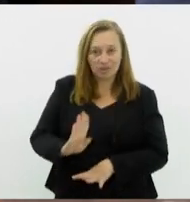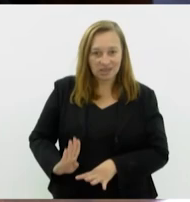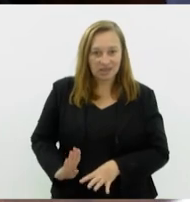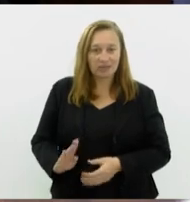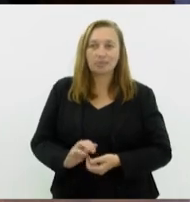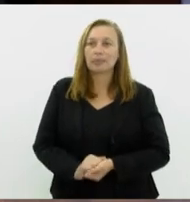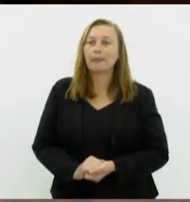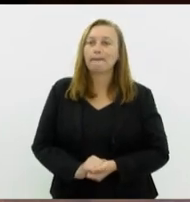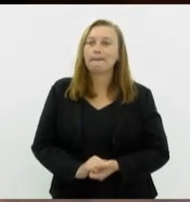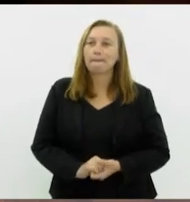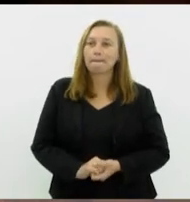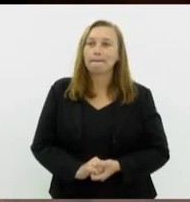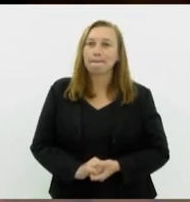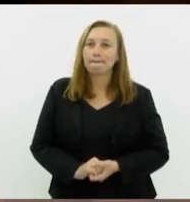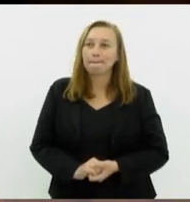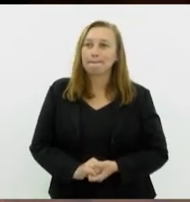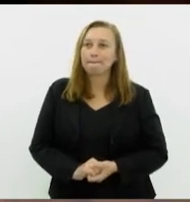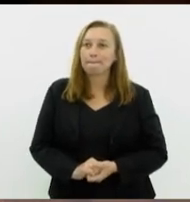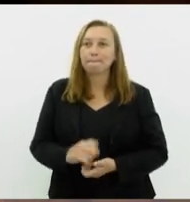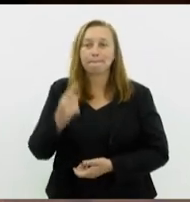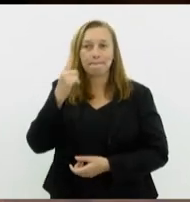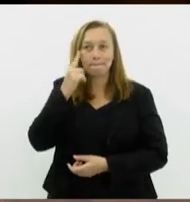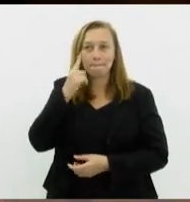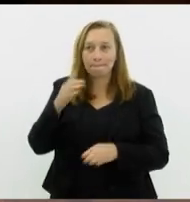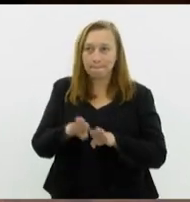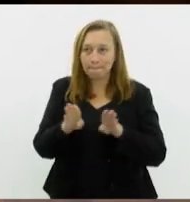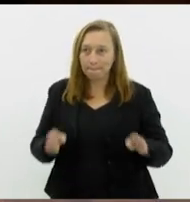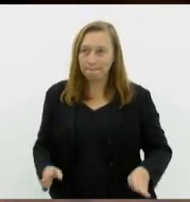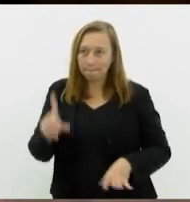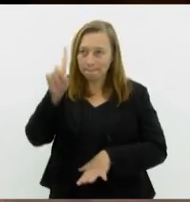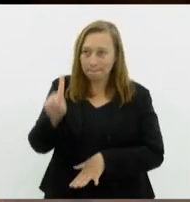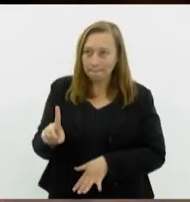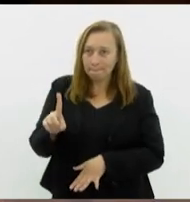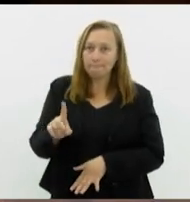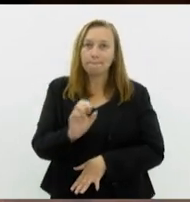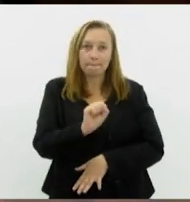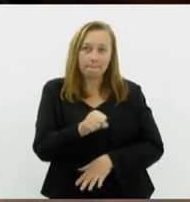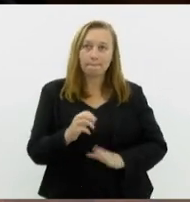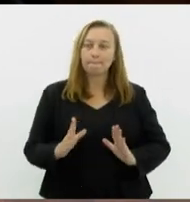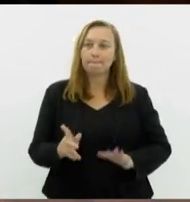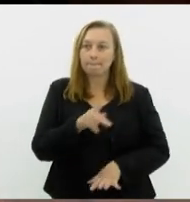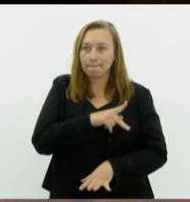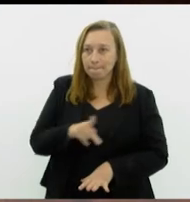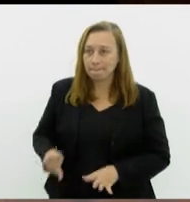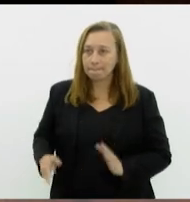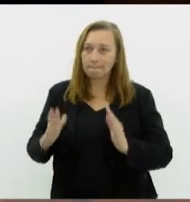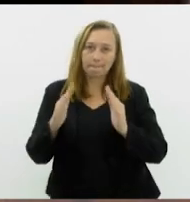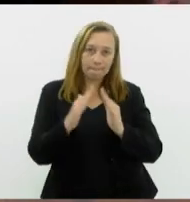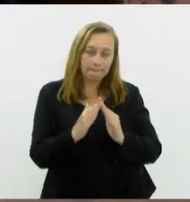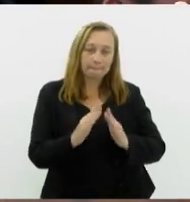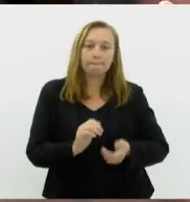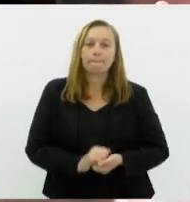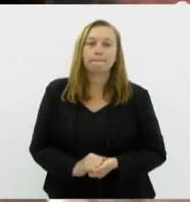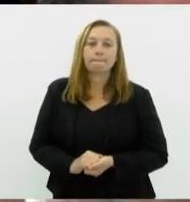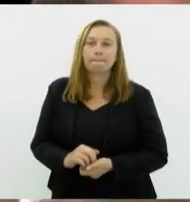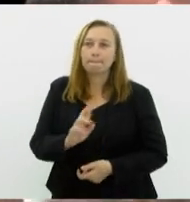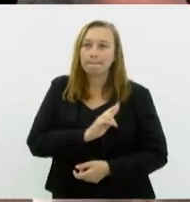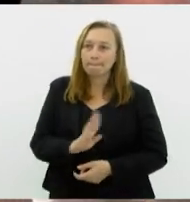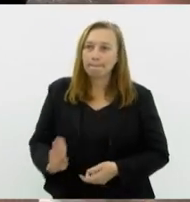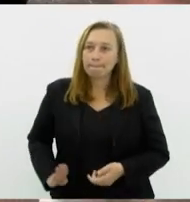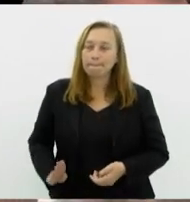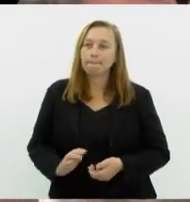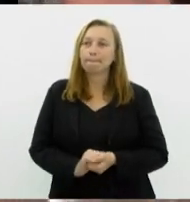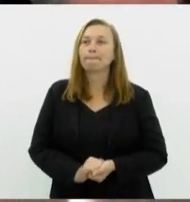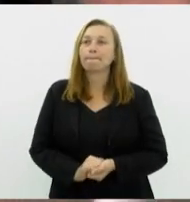Bacelar. Pensei que era da mesa diretora, mas é do presidente da casa, deputado Rodrigo Bacelar, que